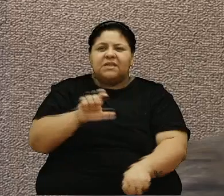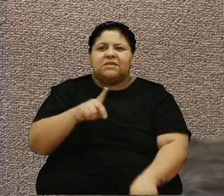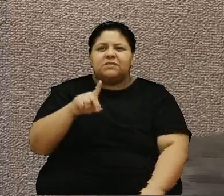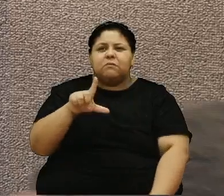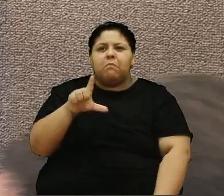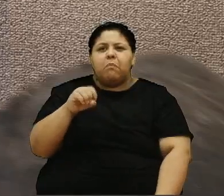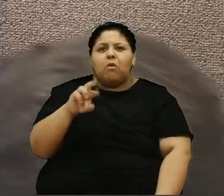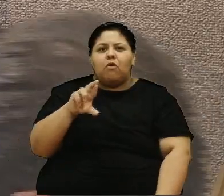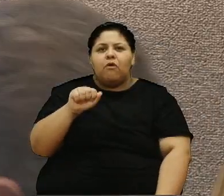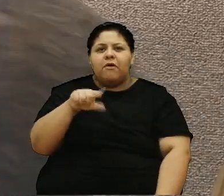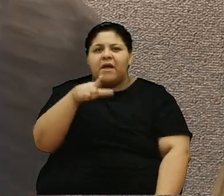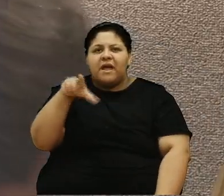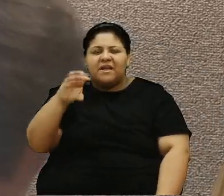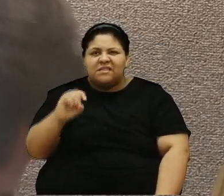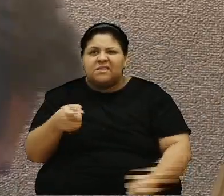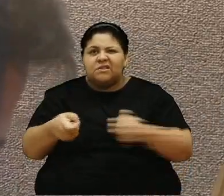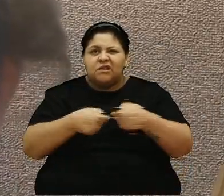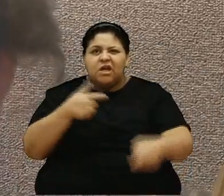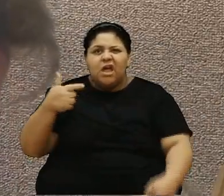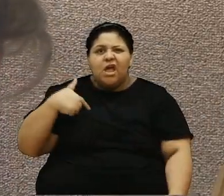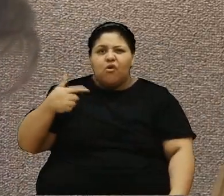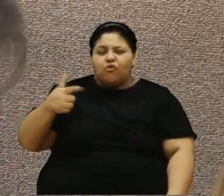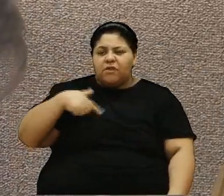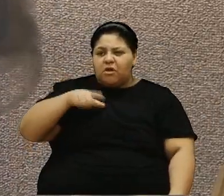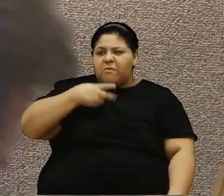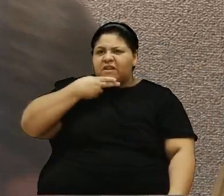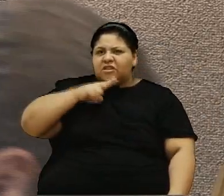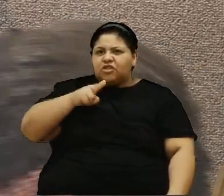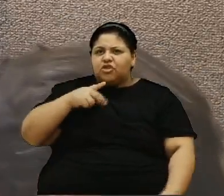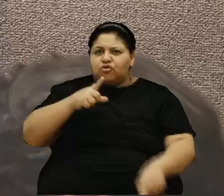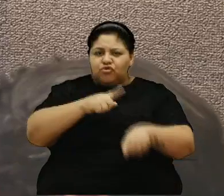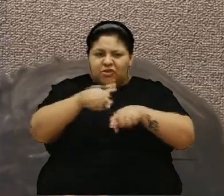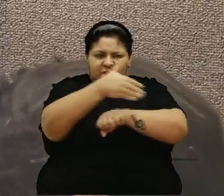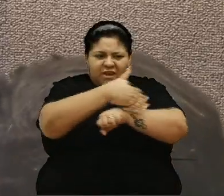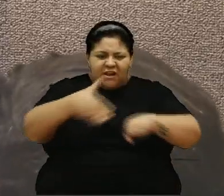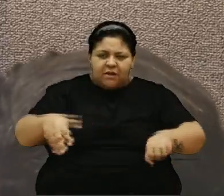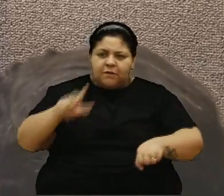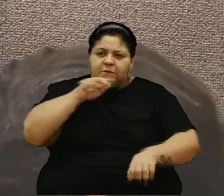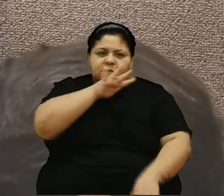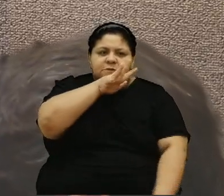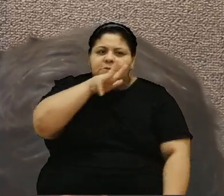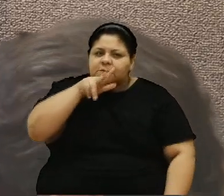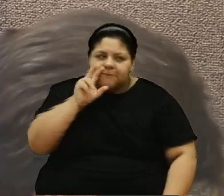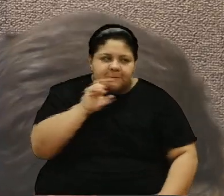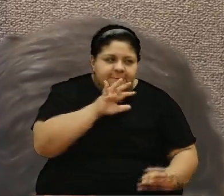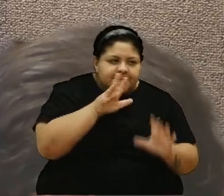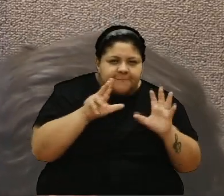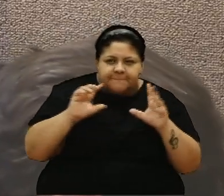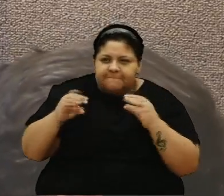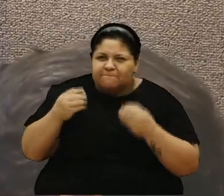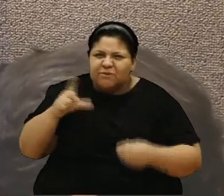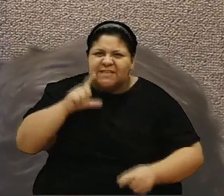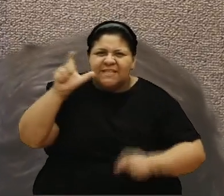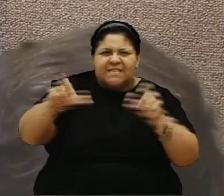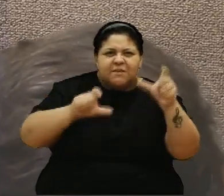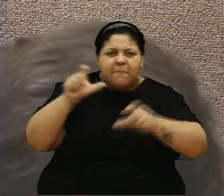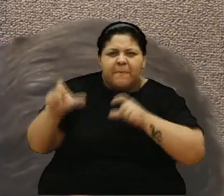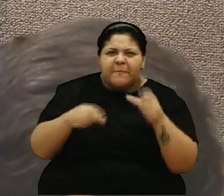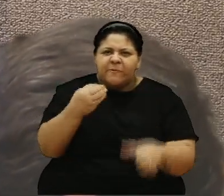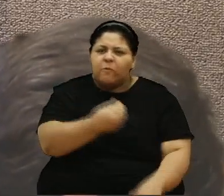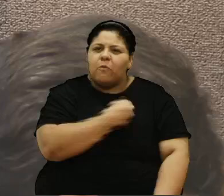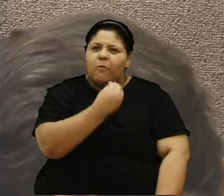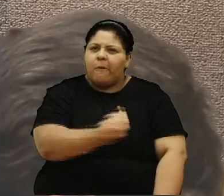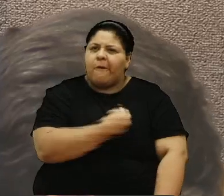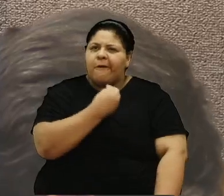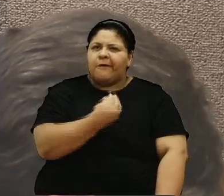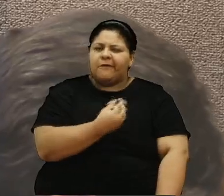ela na rua, mas eu fico virado num leão, porque quando a gente começa a ver o que envolve, o que tem de gente que vive e